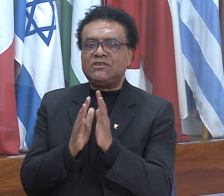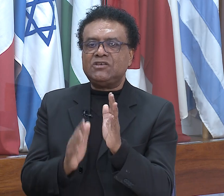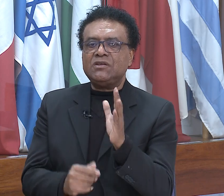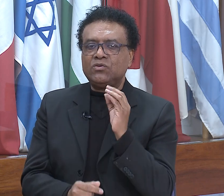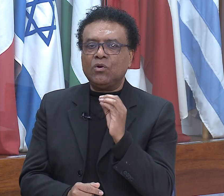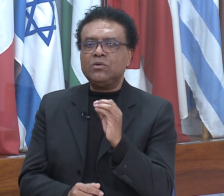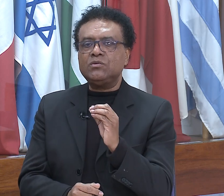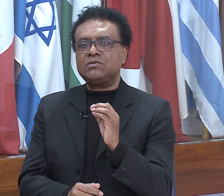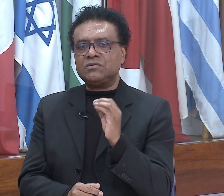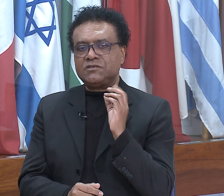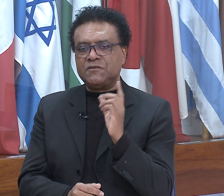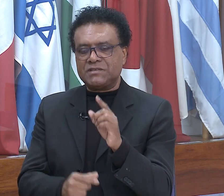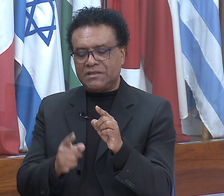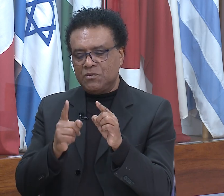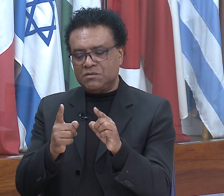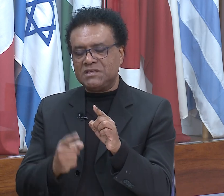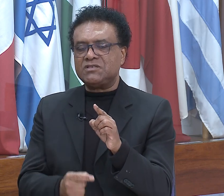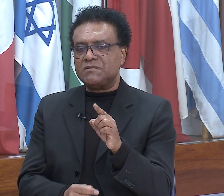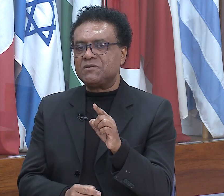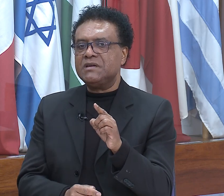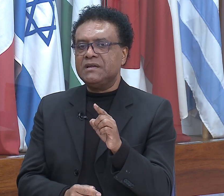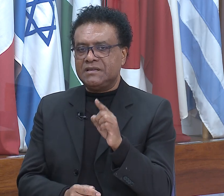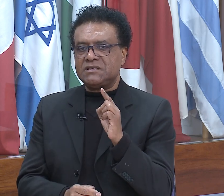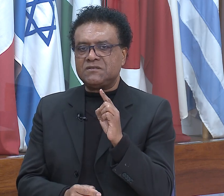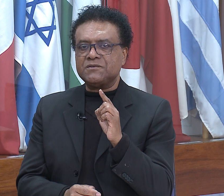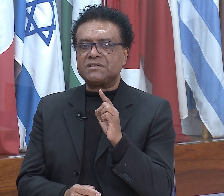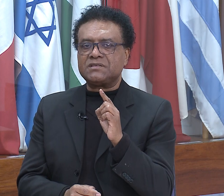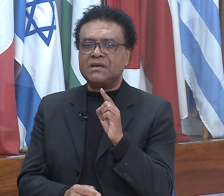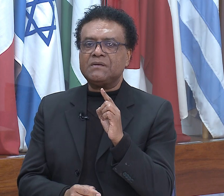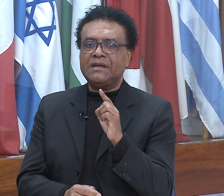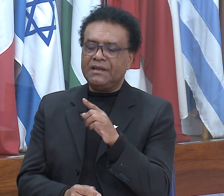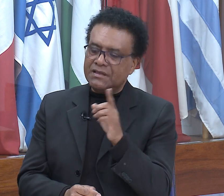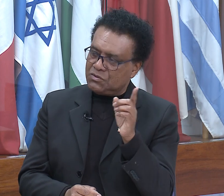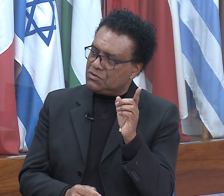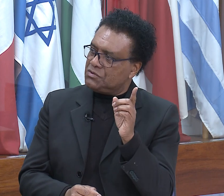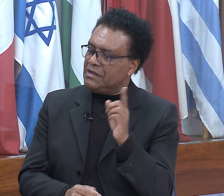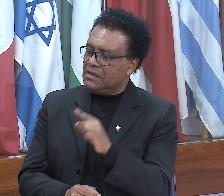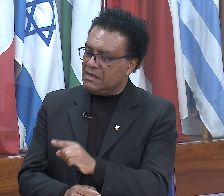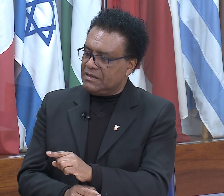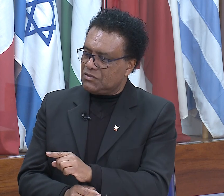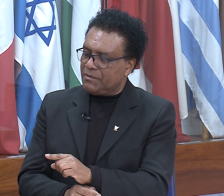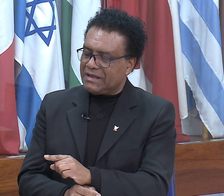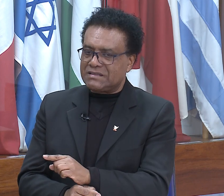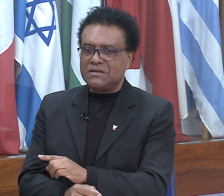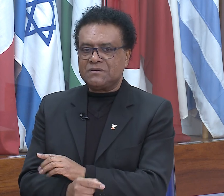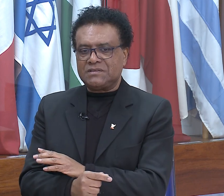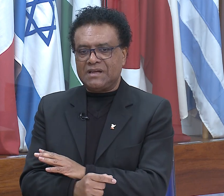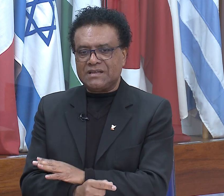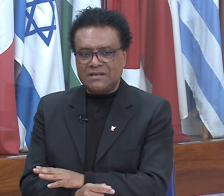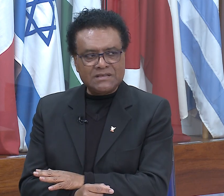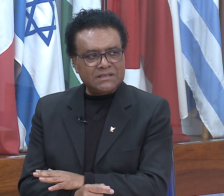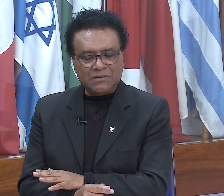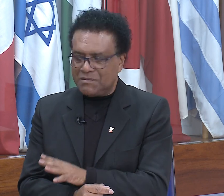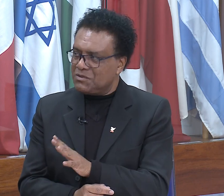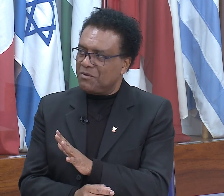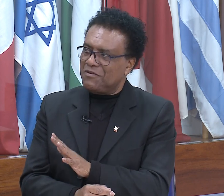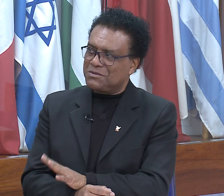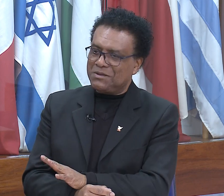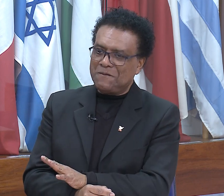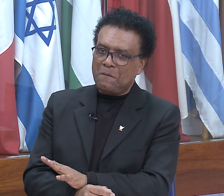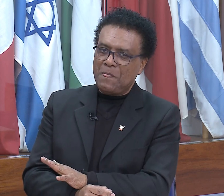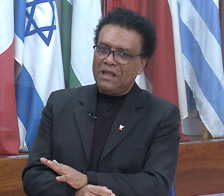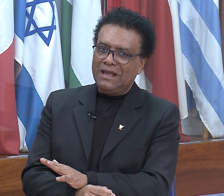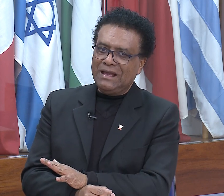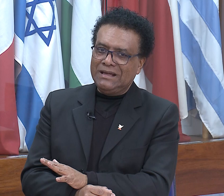Maria retirem todos os fios até o último centímetro desses fios que estão em Jesus e sobre a questão ser radialista e também